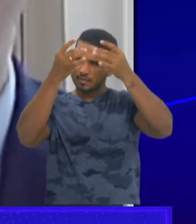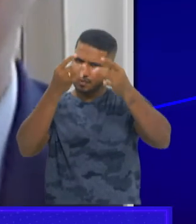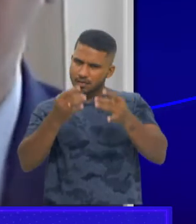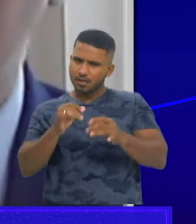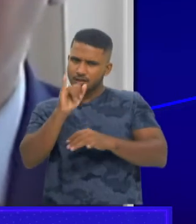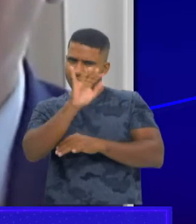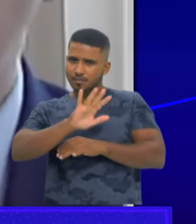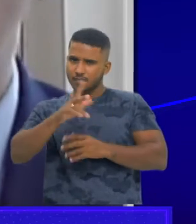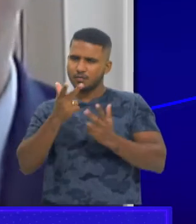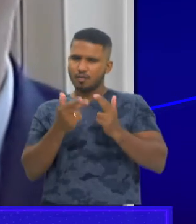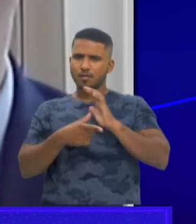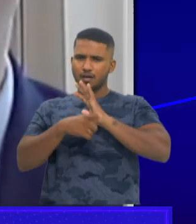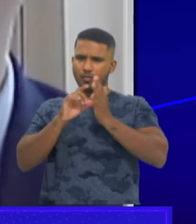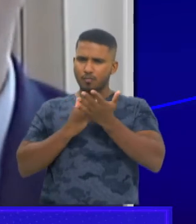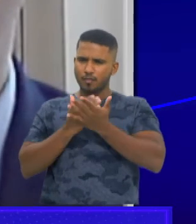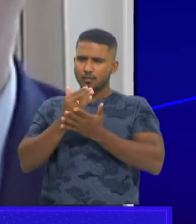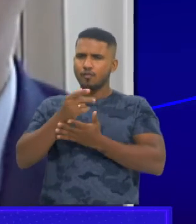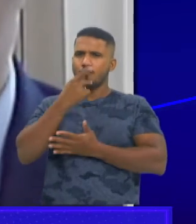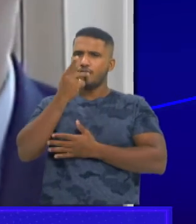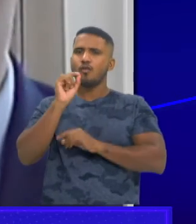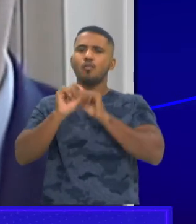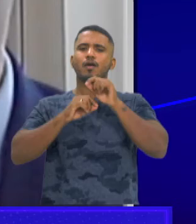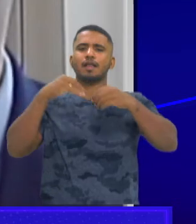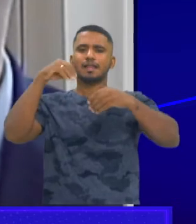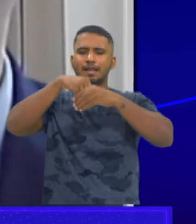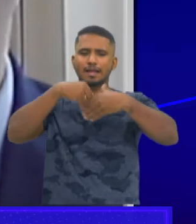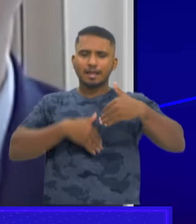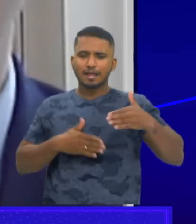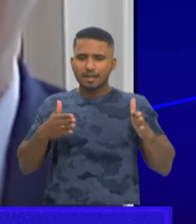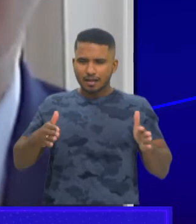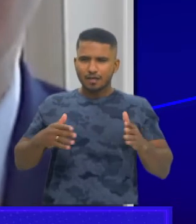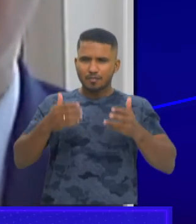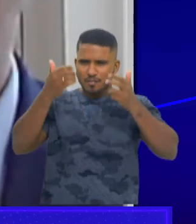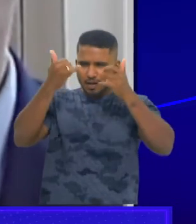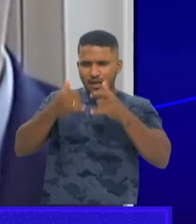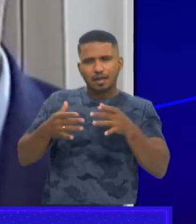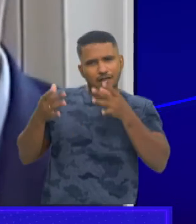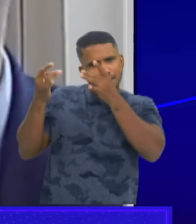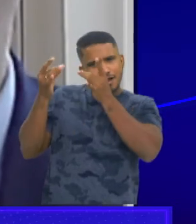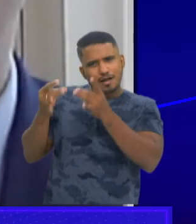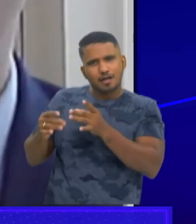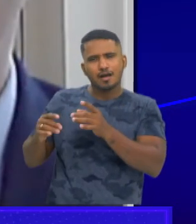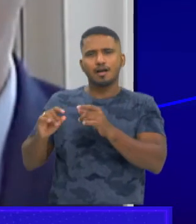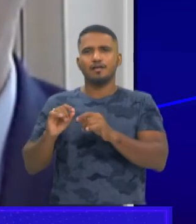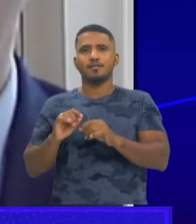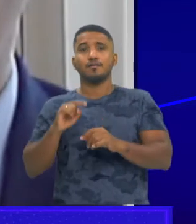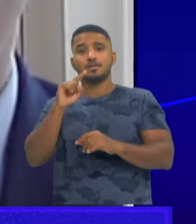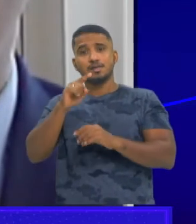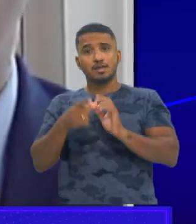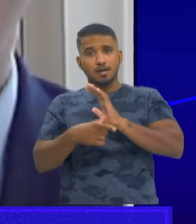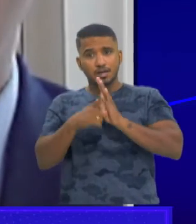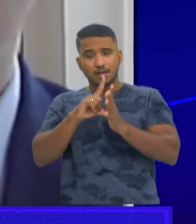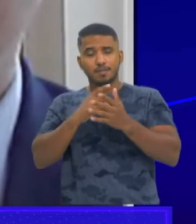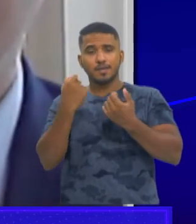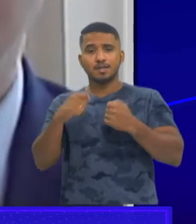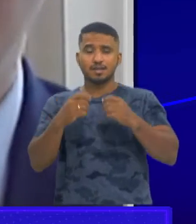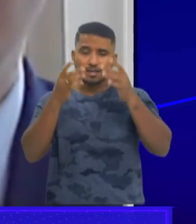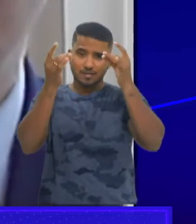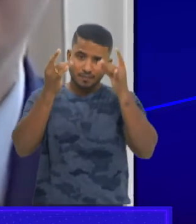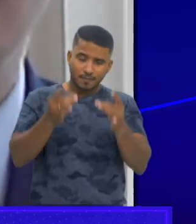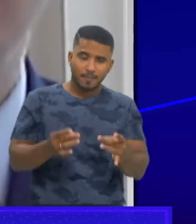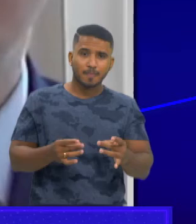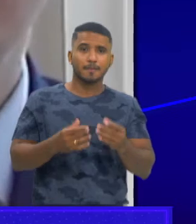de imagem. Foi o que eu fiz no início. Eu acho extremamente importante. Isso. Lá